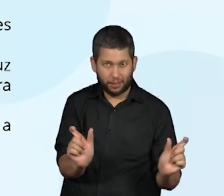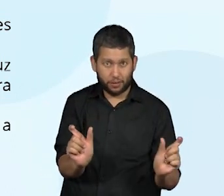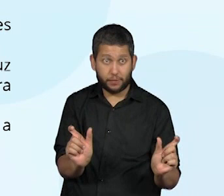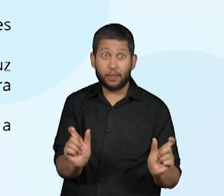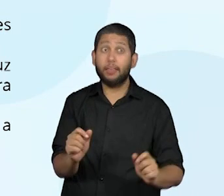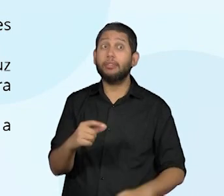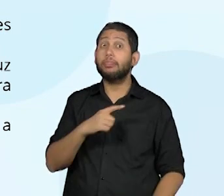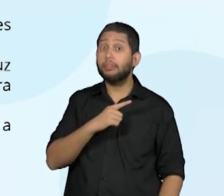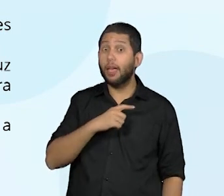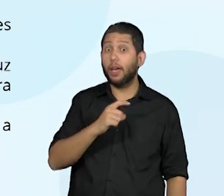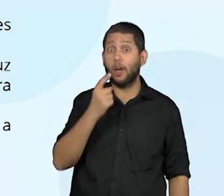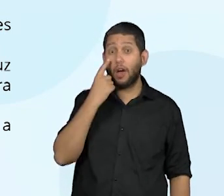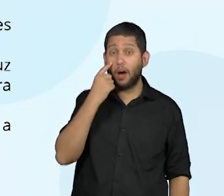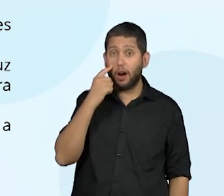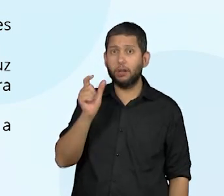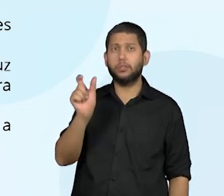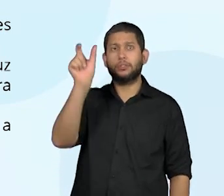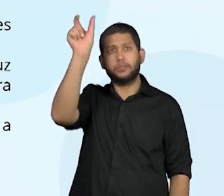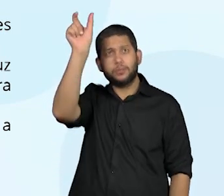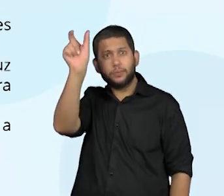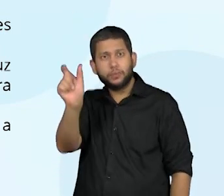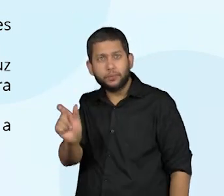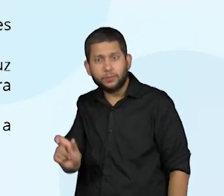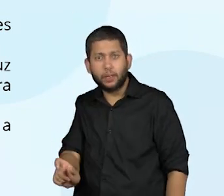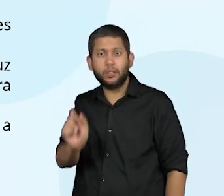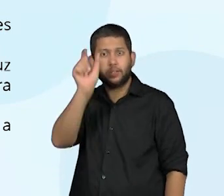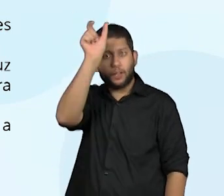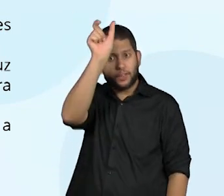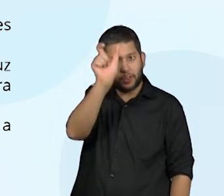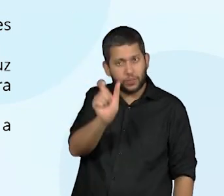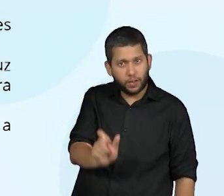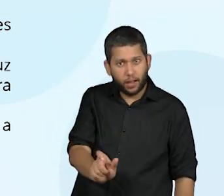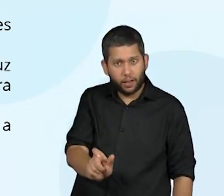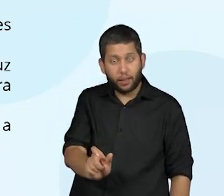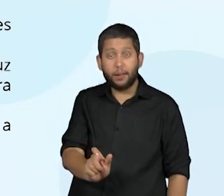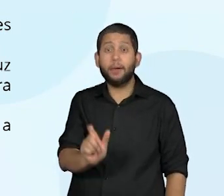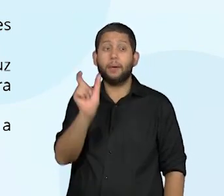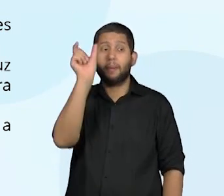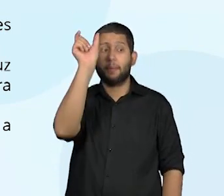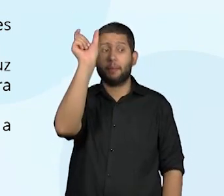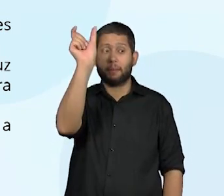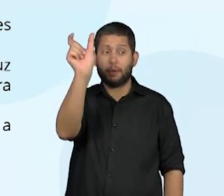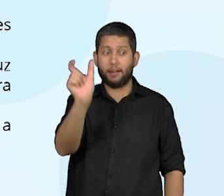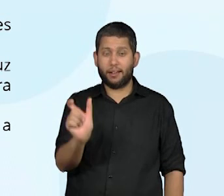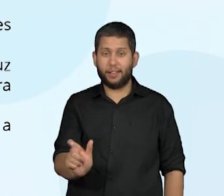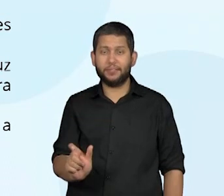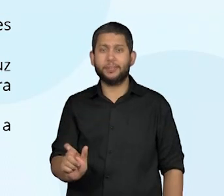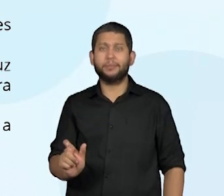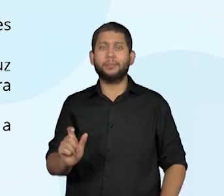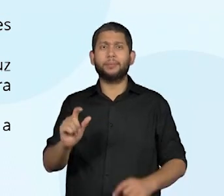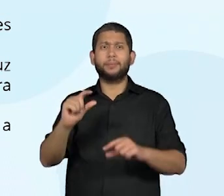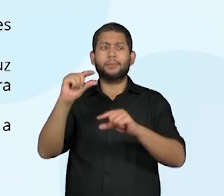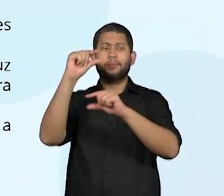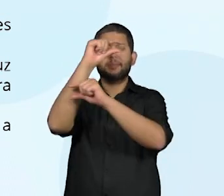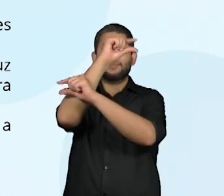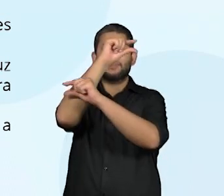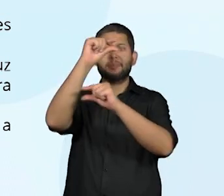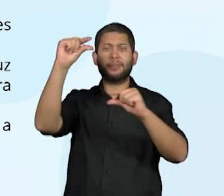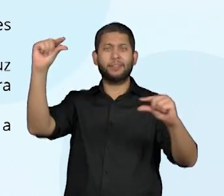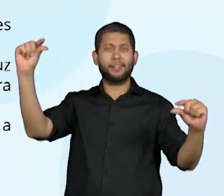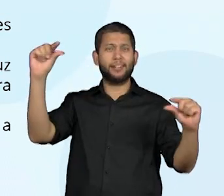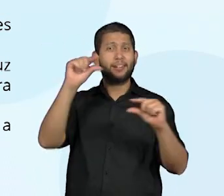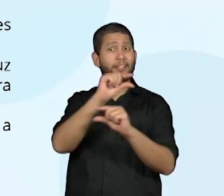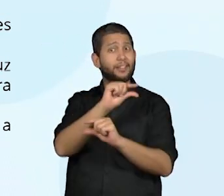na vertical, vocês vão completar na vertical, tá bom? E outras palavras